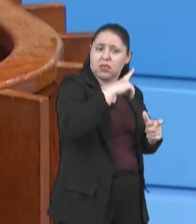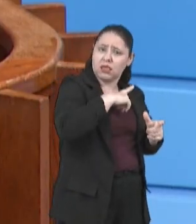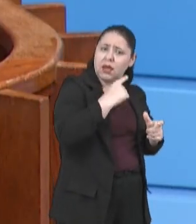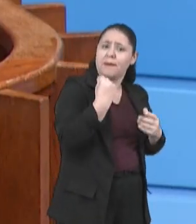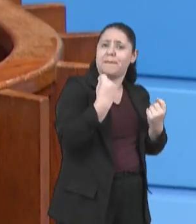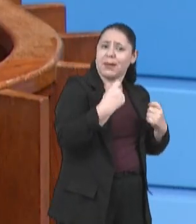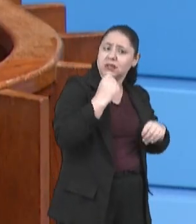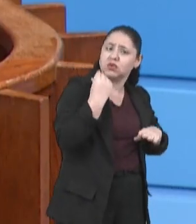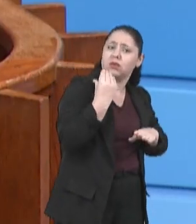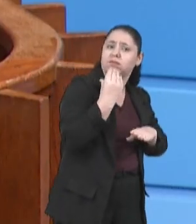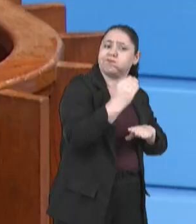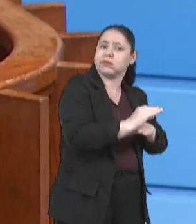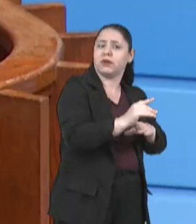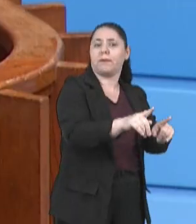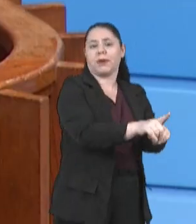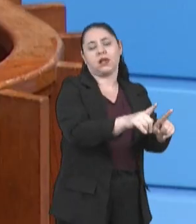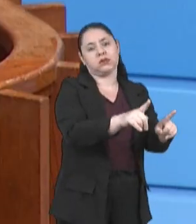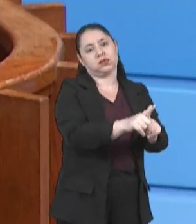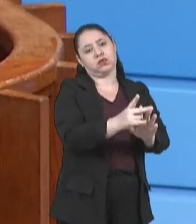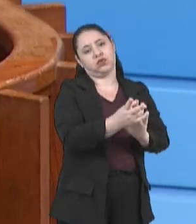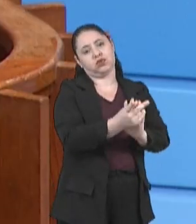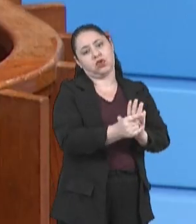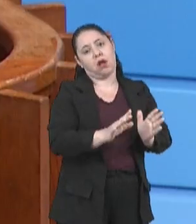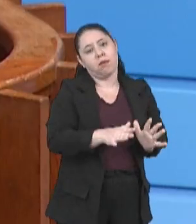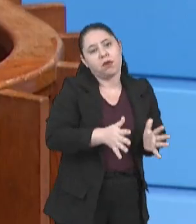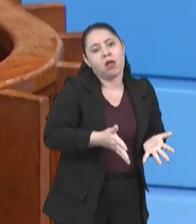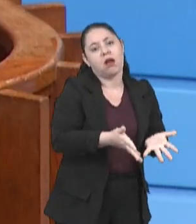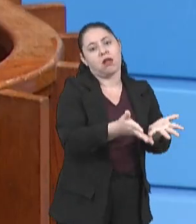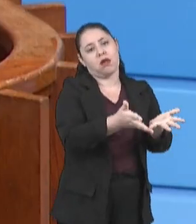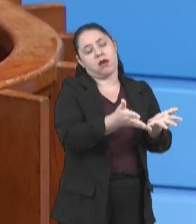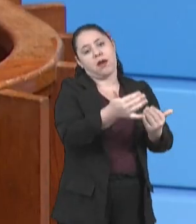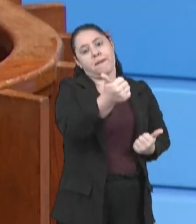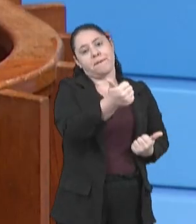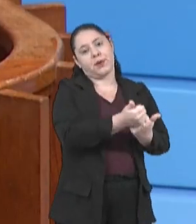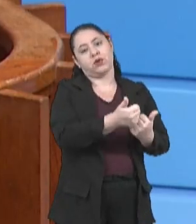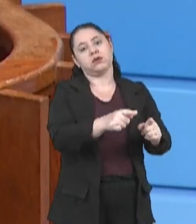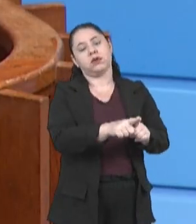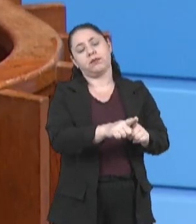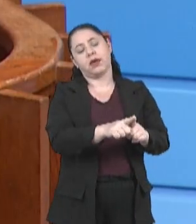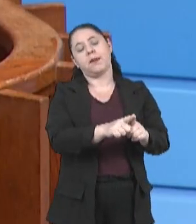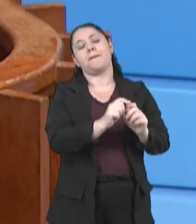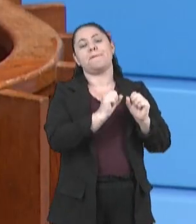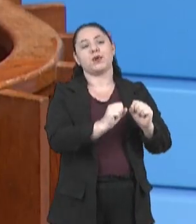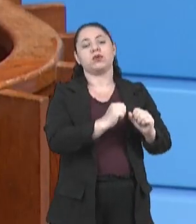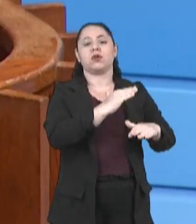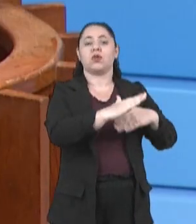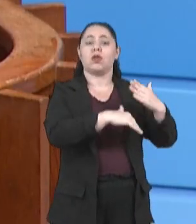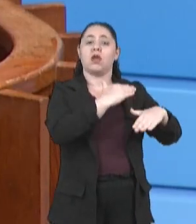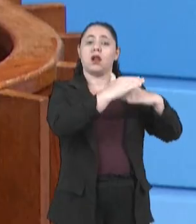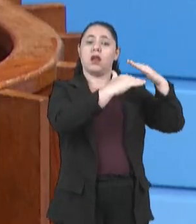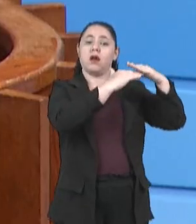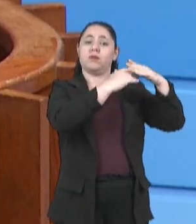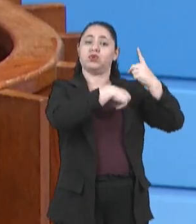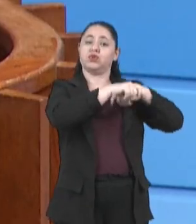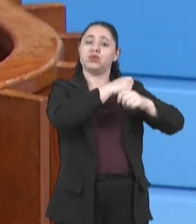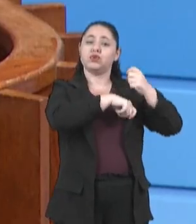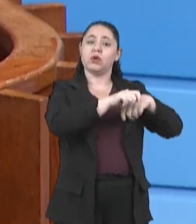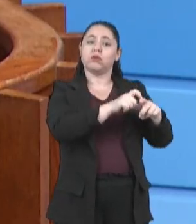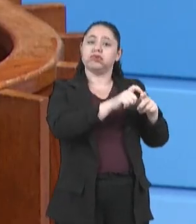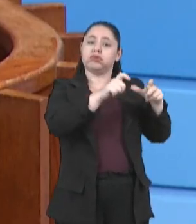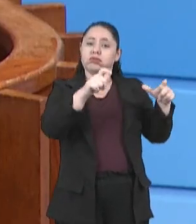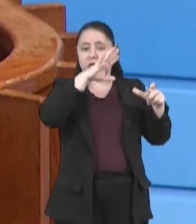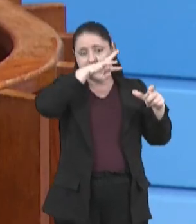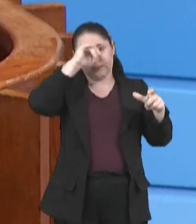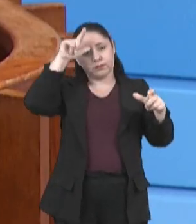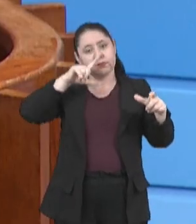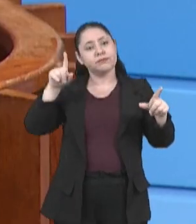produtor, que eu acredito que também precisa de incentivos, de apoio, né, para poder ajudar no desenvolvimento e no crescimento